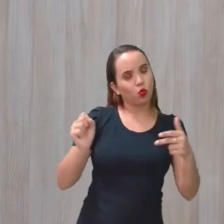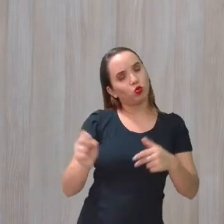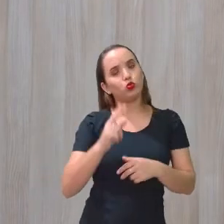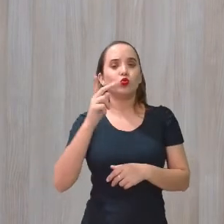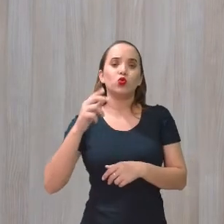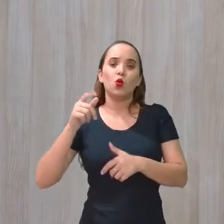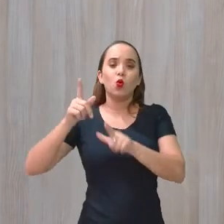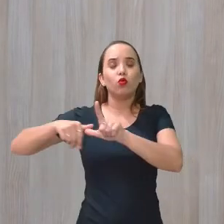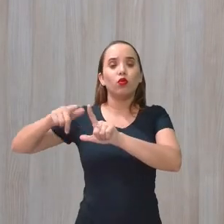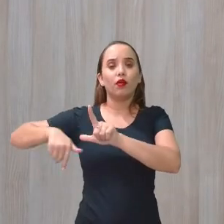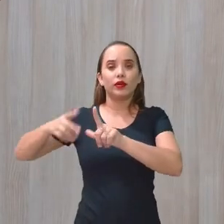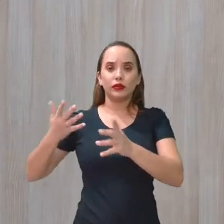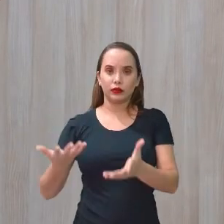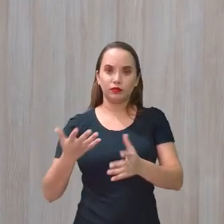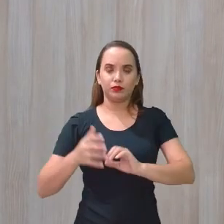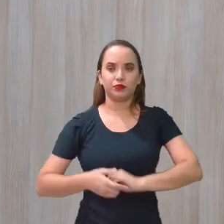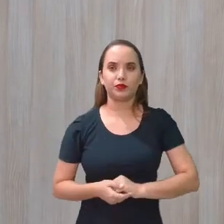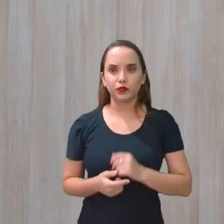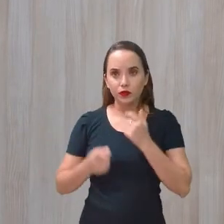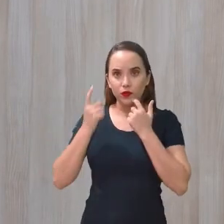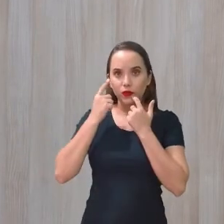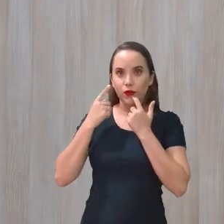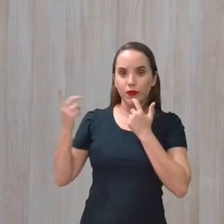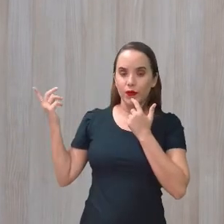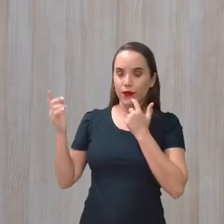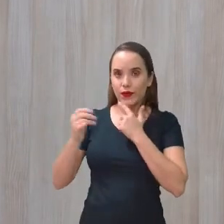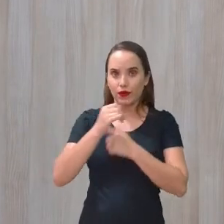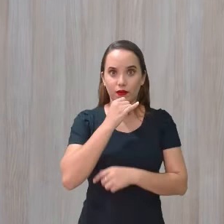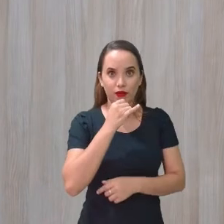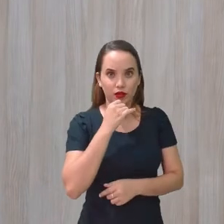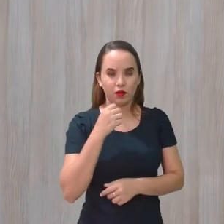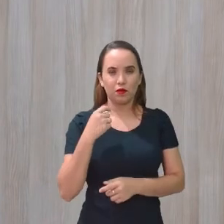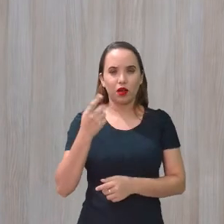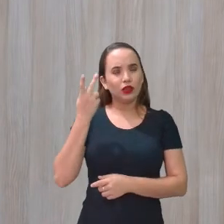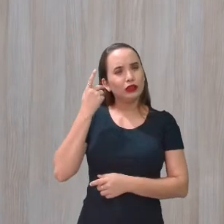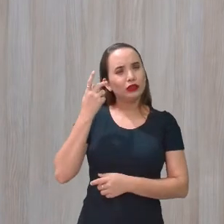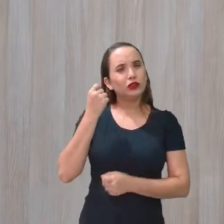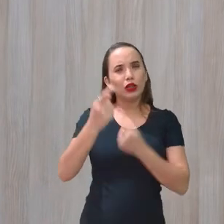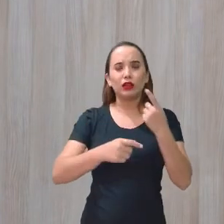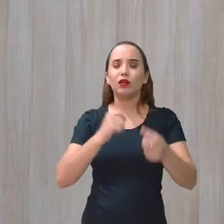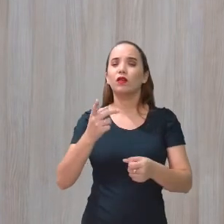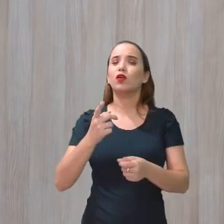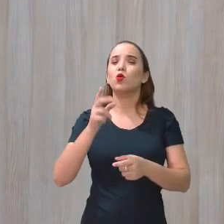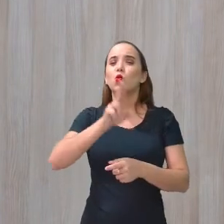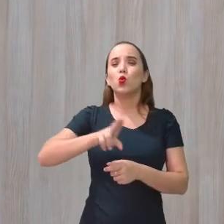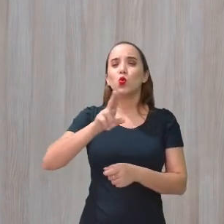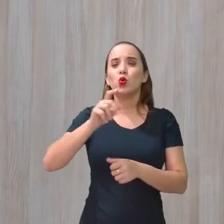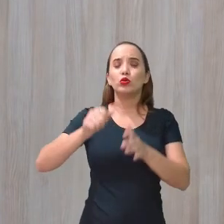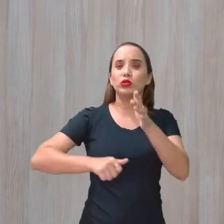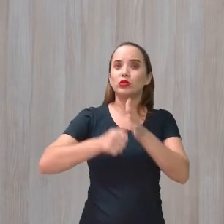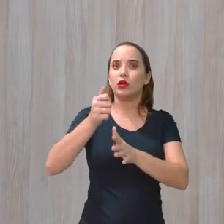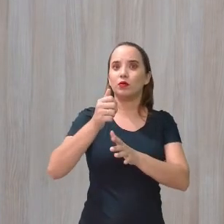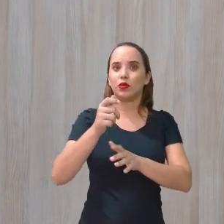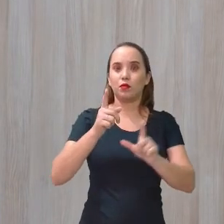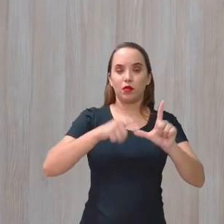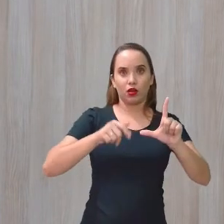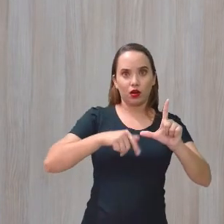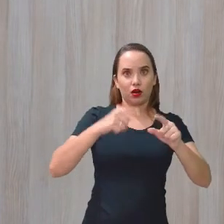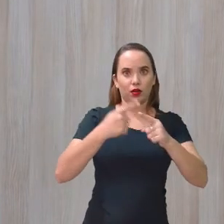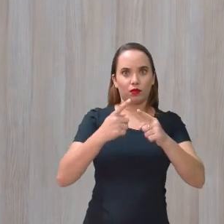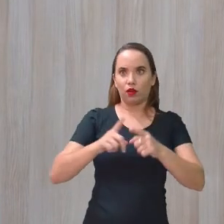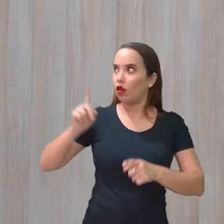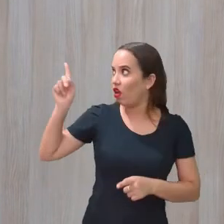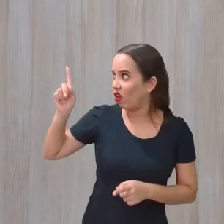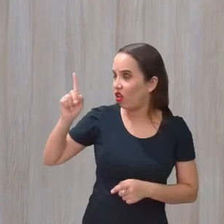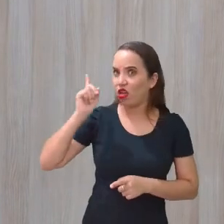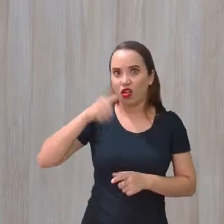letras. No caso aqui, olha, por exemplo, geralmente a gente utiliza a primeira letra. Nesse caso aqui iria dar um problema, porque eu iria escolher